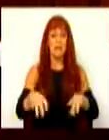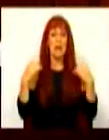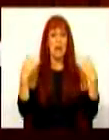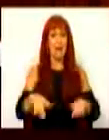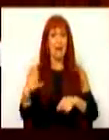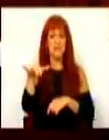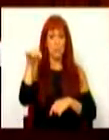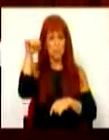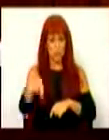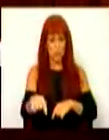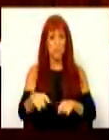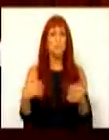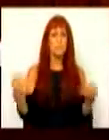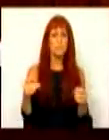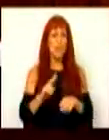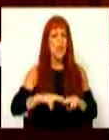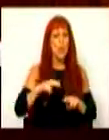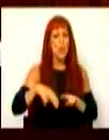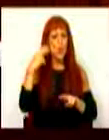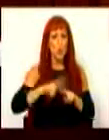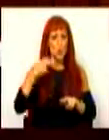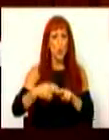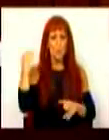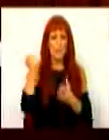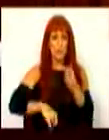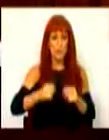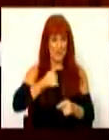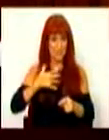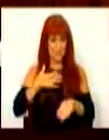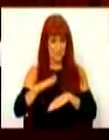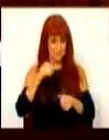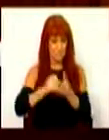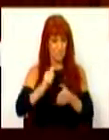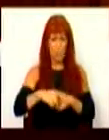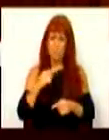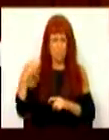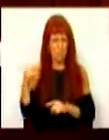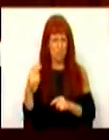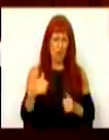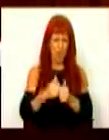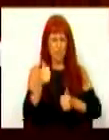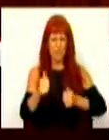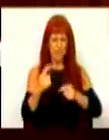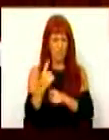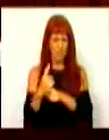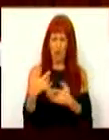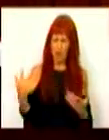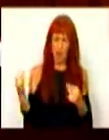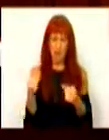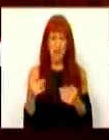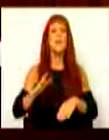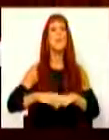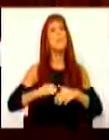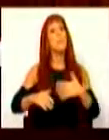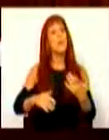haja situações efetivas de dupla tributação das empresas, o que constitui uma desvantagem competitiva para as mesmas. É por isso